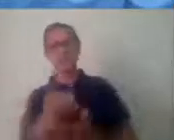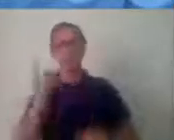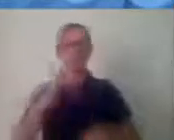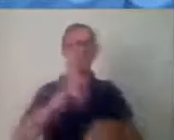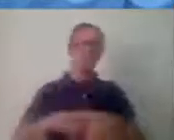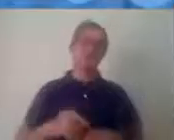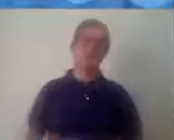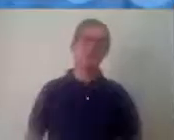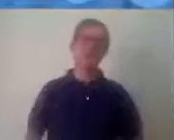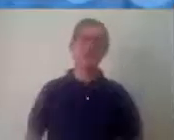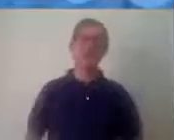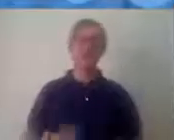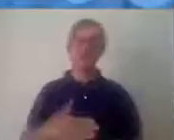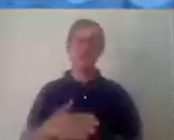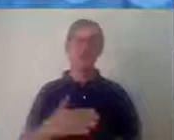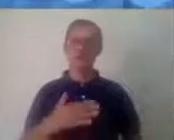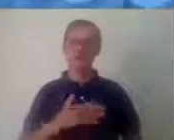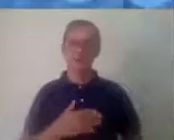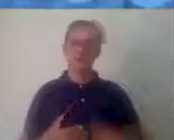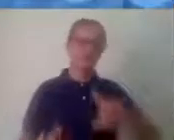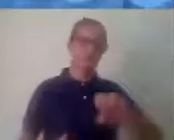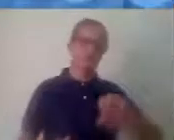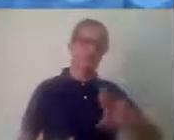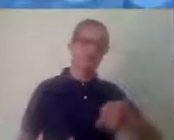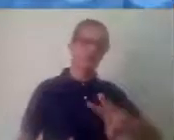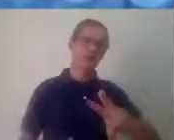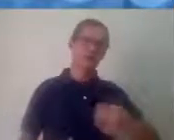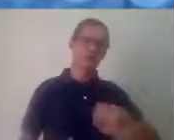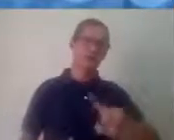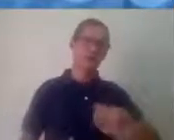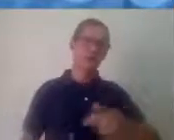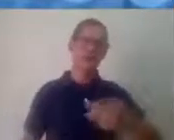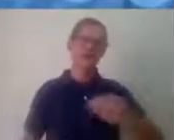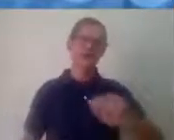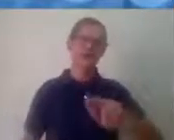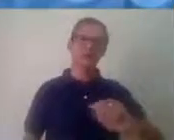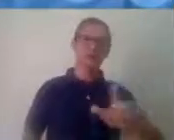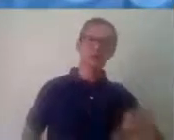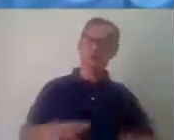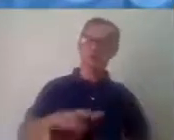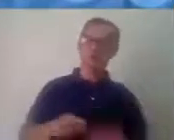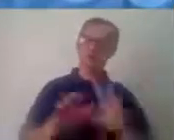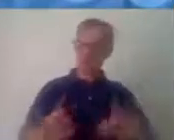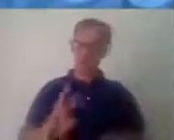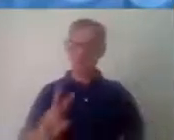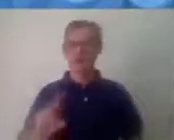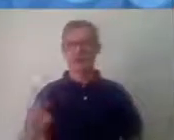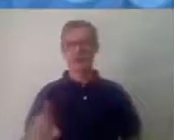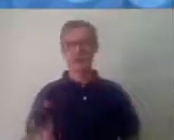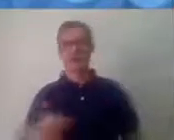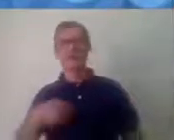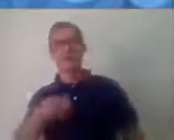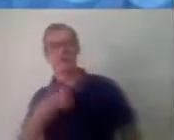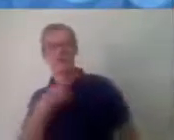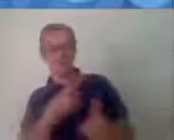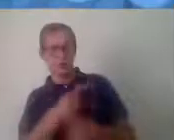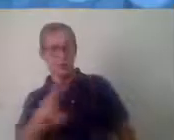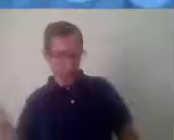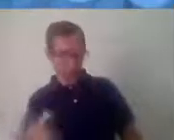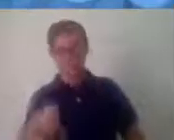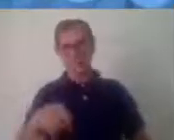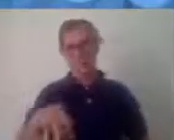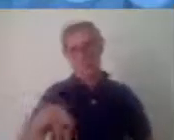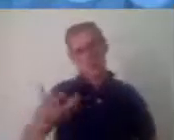tempo as minhas derivadas parciais. Por quê? Eu tenho função de duas variáveis, então eu tenho que achar um valor de